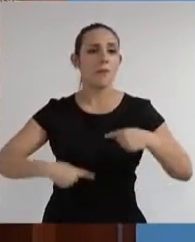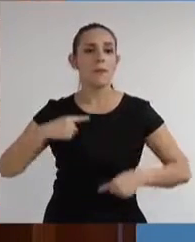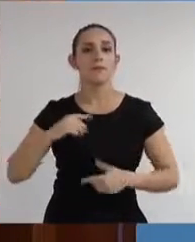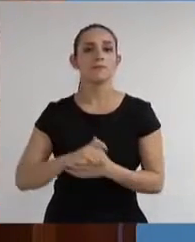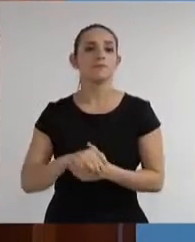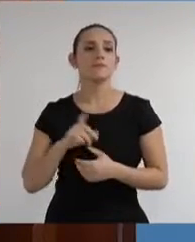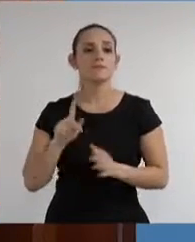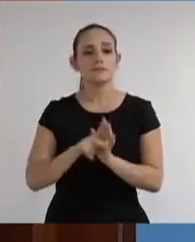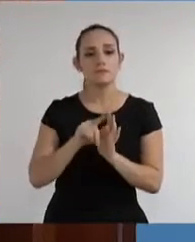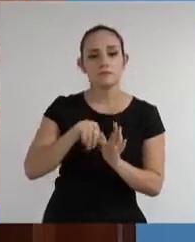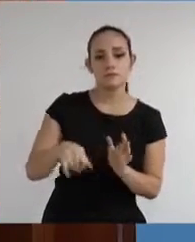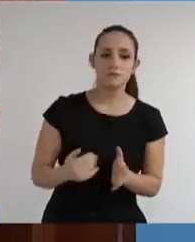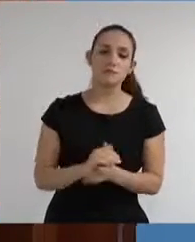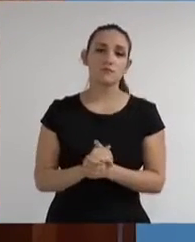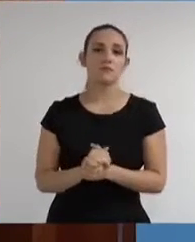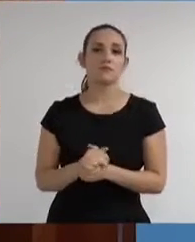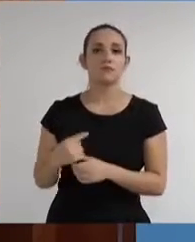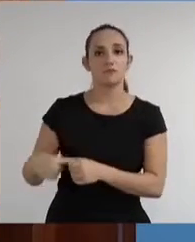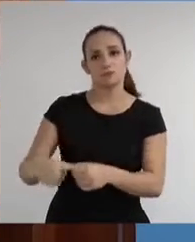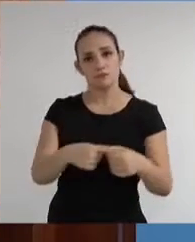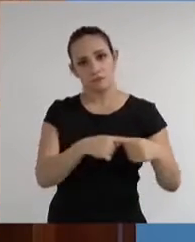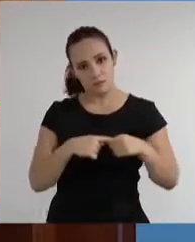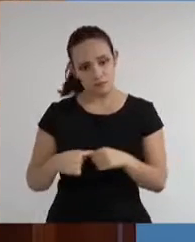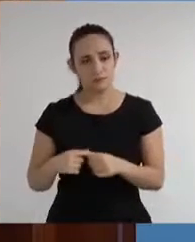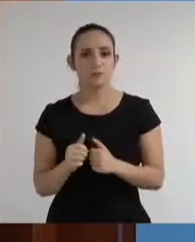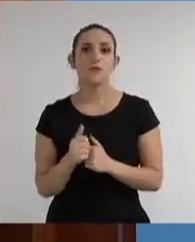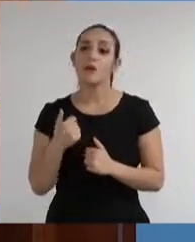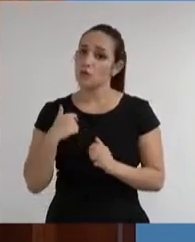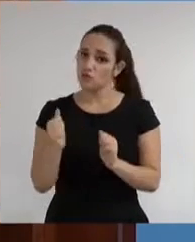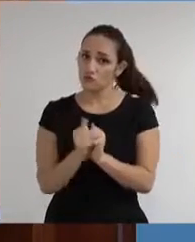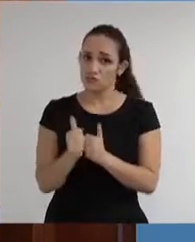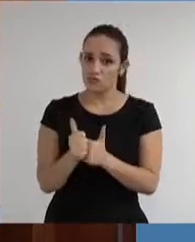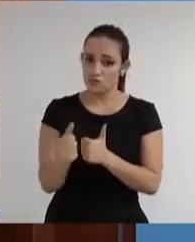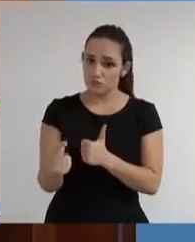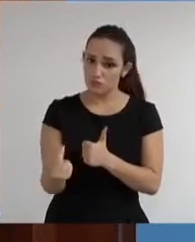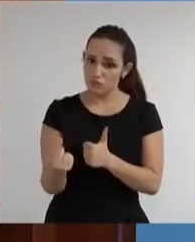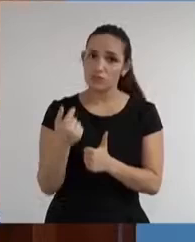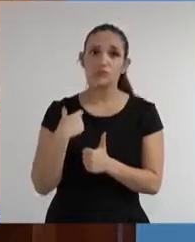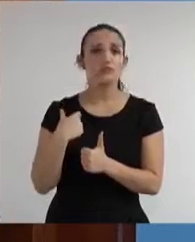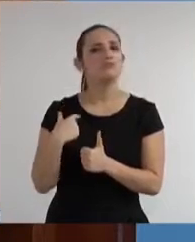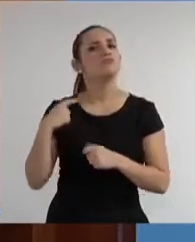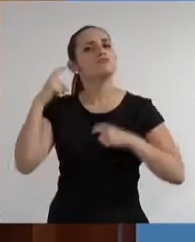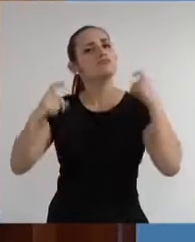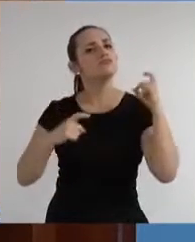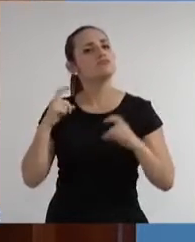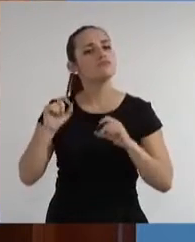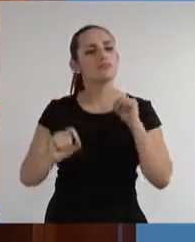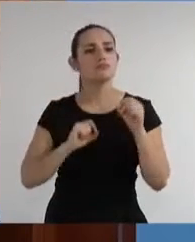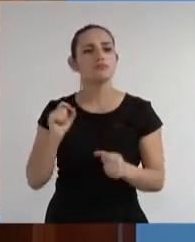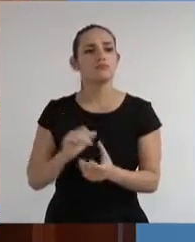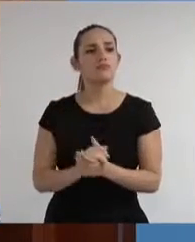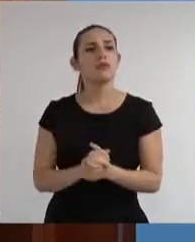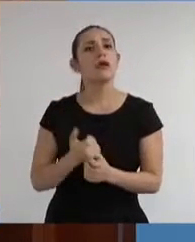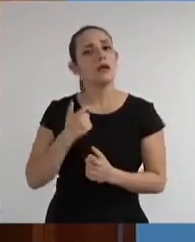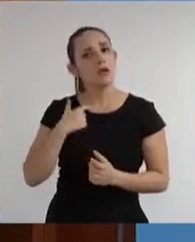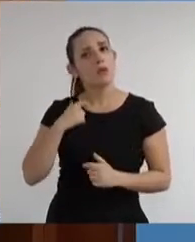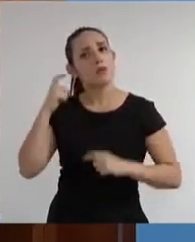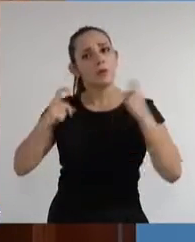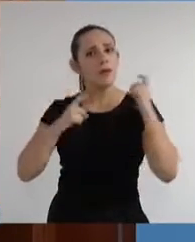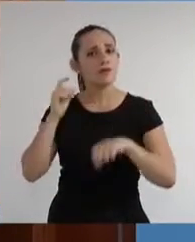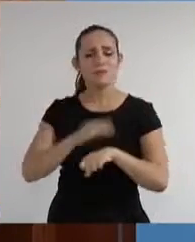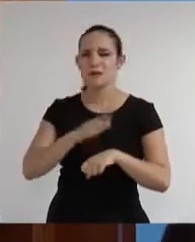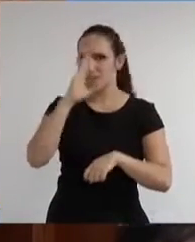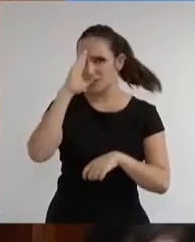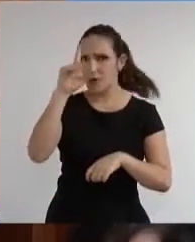o Estatuto das Cidades, pelo Tribunal de Contas, o órgão do qual eu faço parte, e, obviamente, com uma preocupação exatamente do plano diretor dos